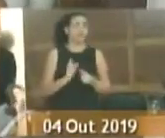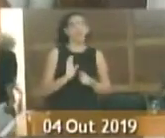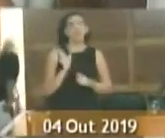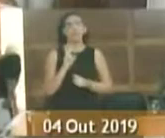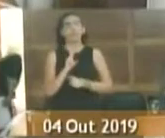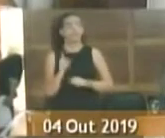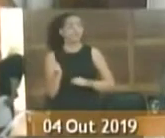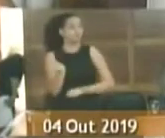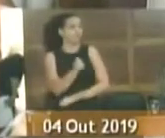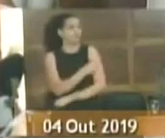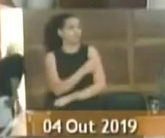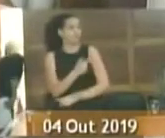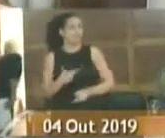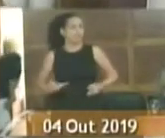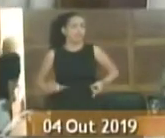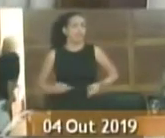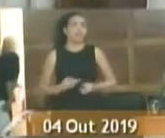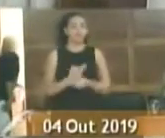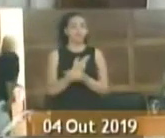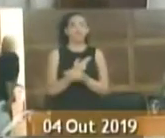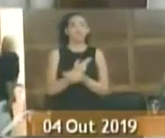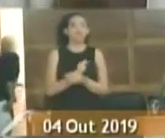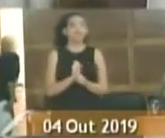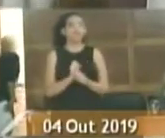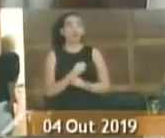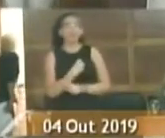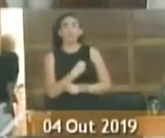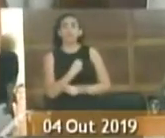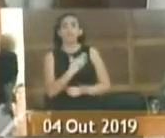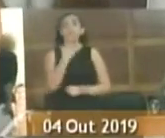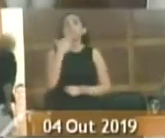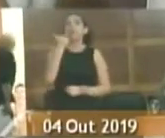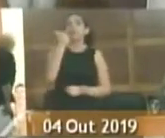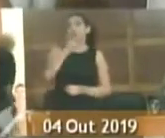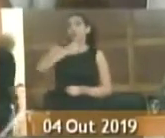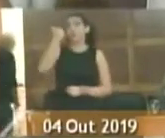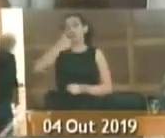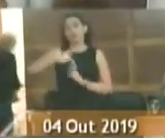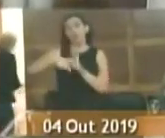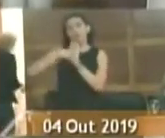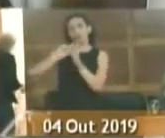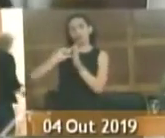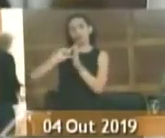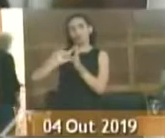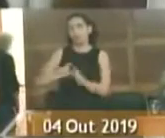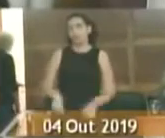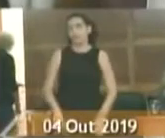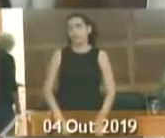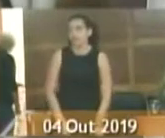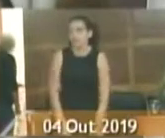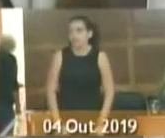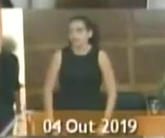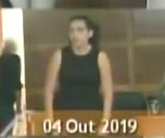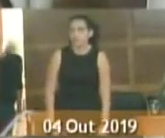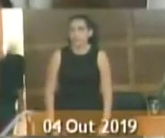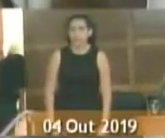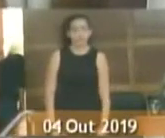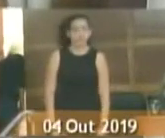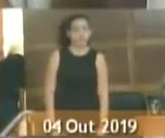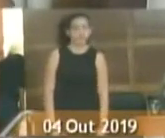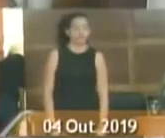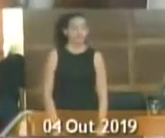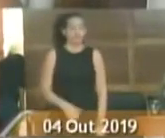vacinado, castrado, e ele vai estar numa condição de vida muito melhor do que quando ele foi tirado dali. Tá?